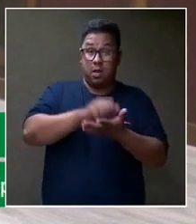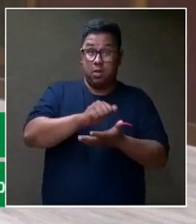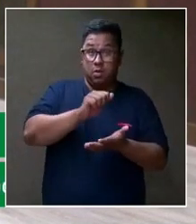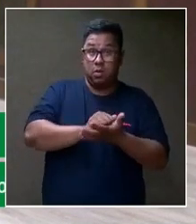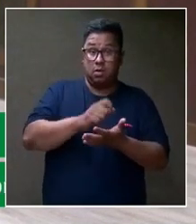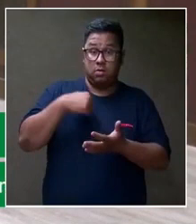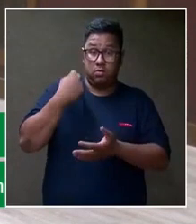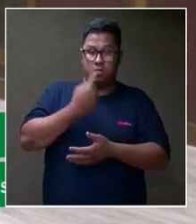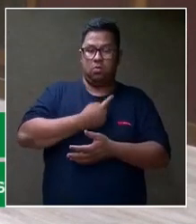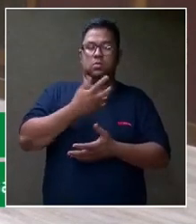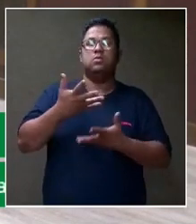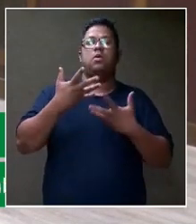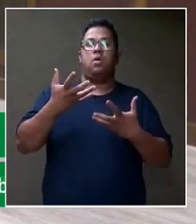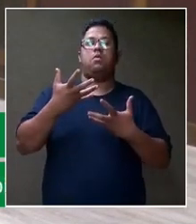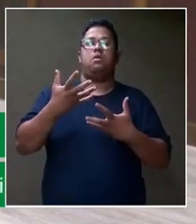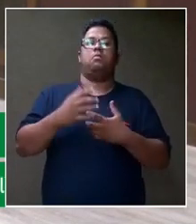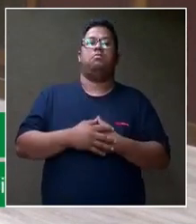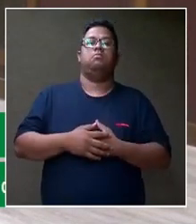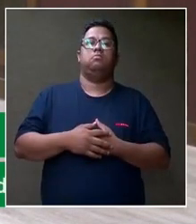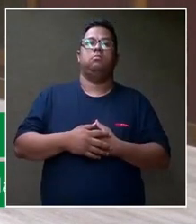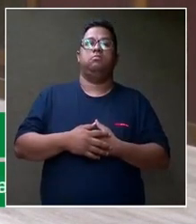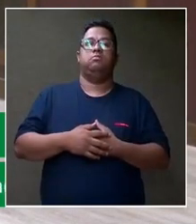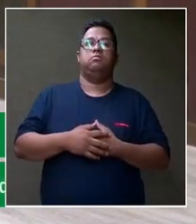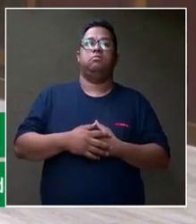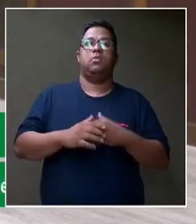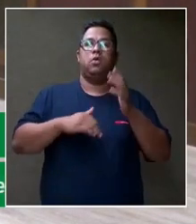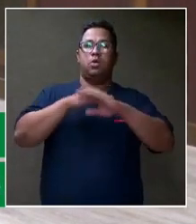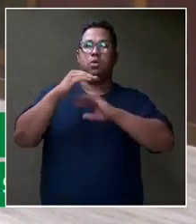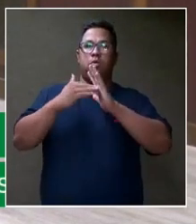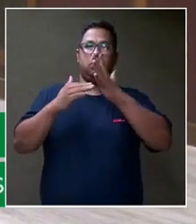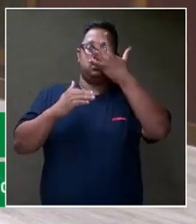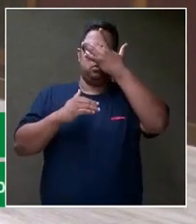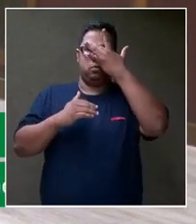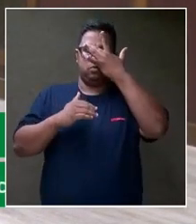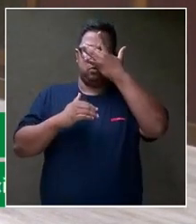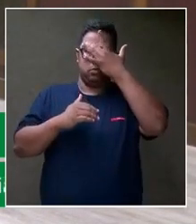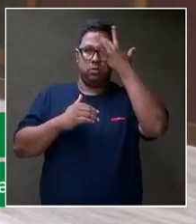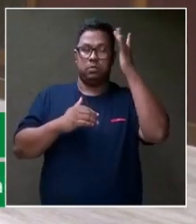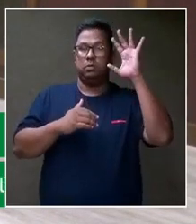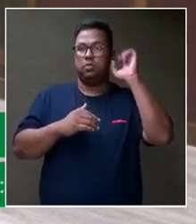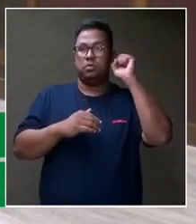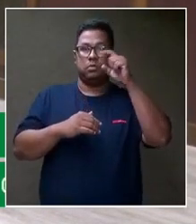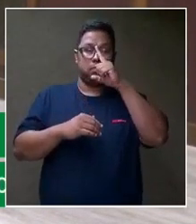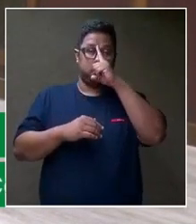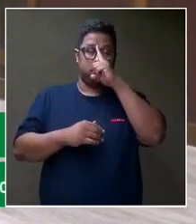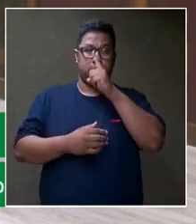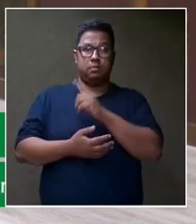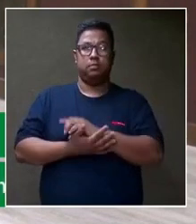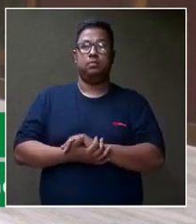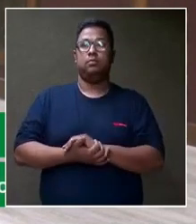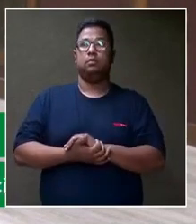nossa... Eu quero que seja colocado nos áudios para que todo mundo escute, inclusive o jurado. Não, doutor, então eu vou fazer o